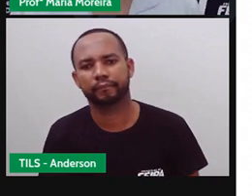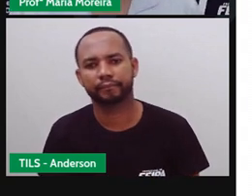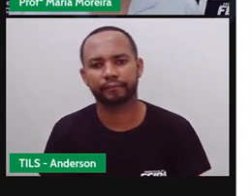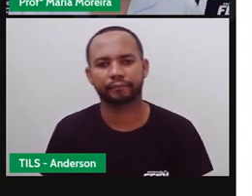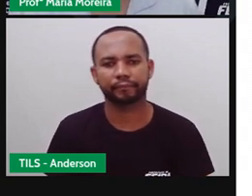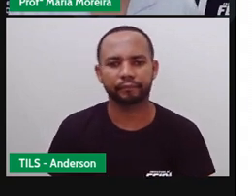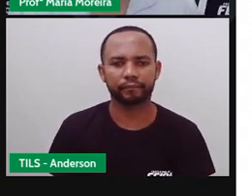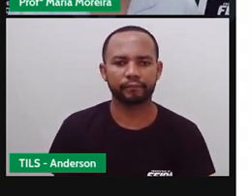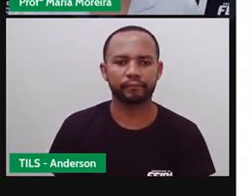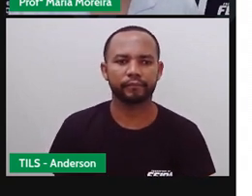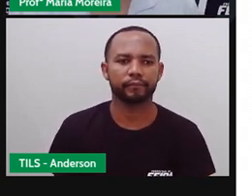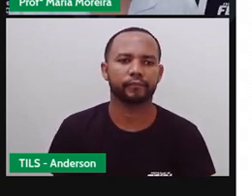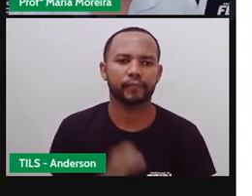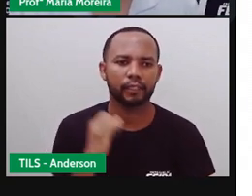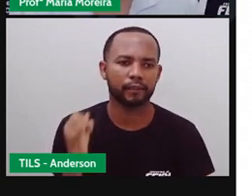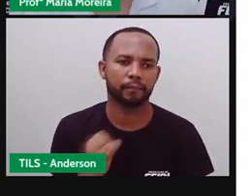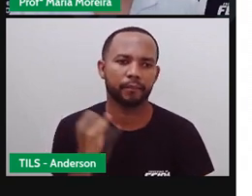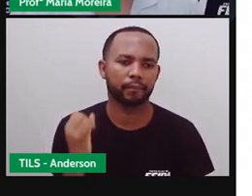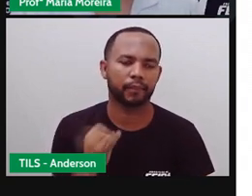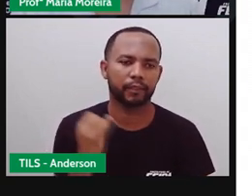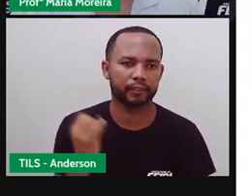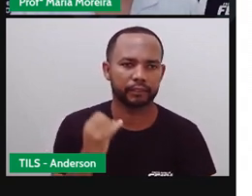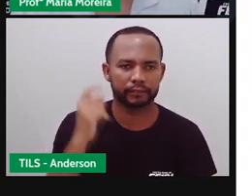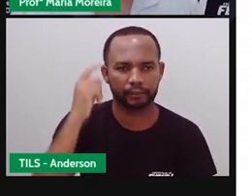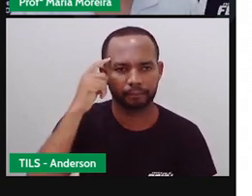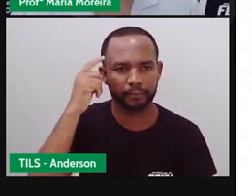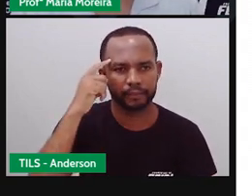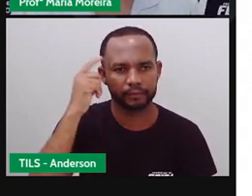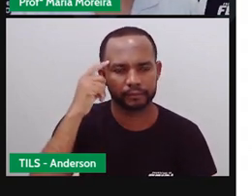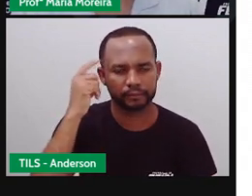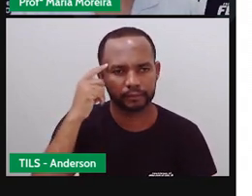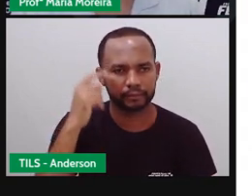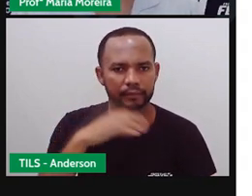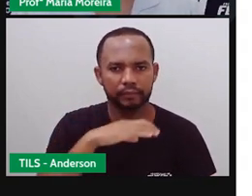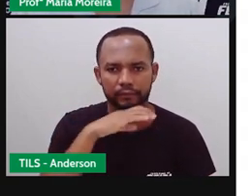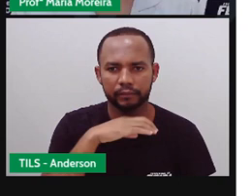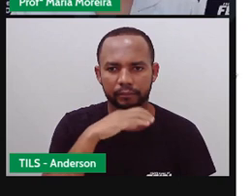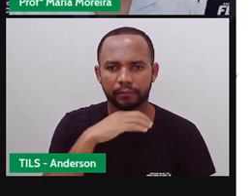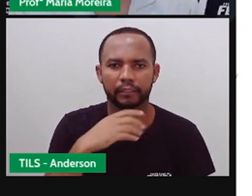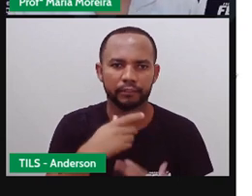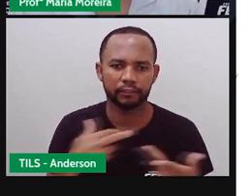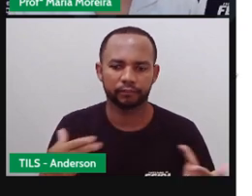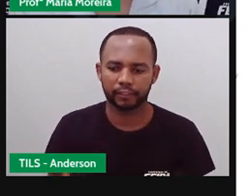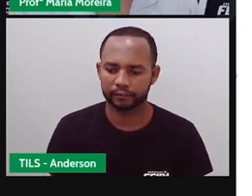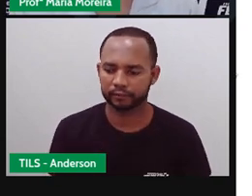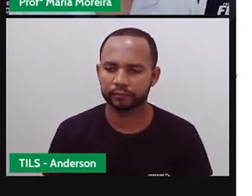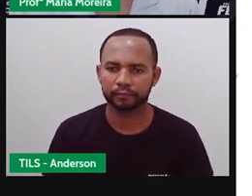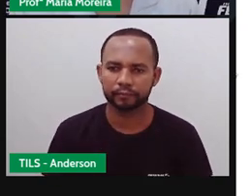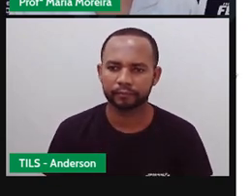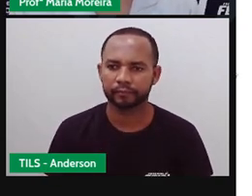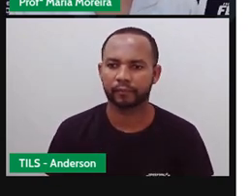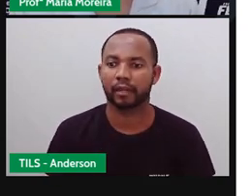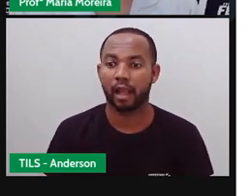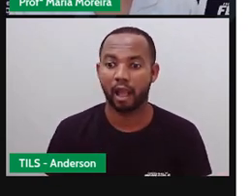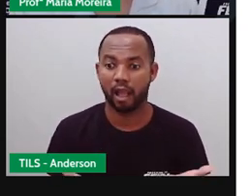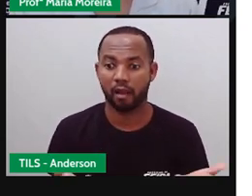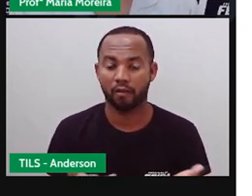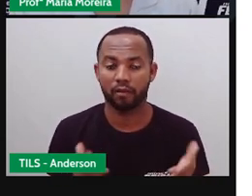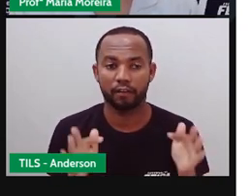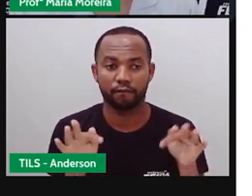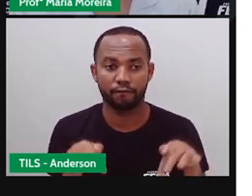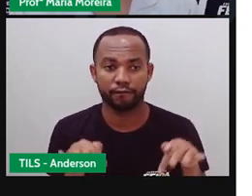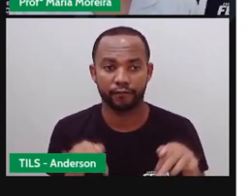pensar sobre isso sobre a importância que a gente dá para determinados animais e estamos chegando ao